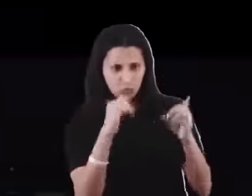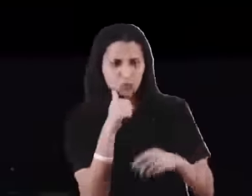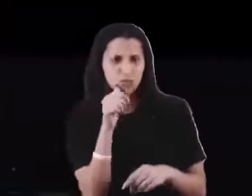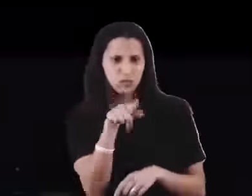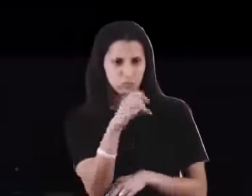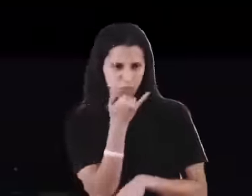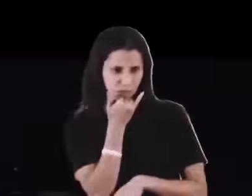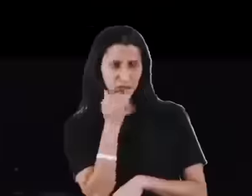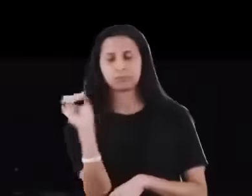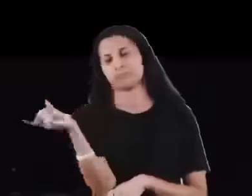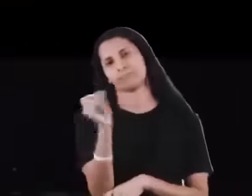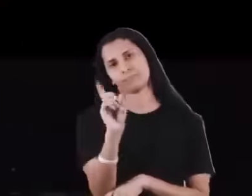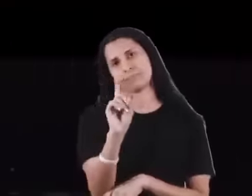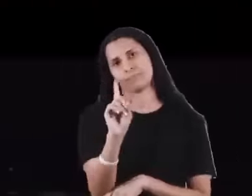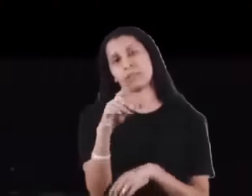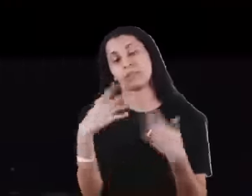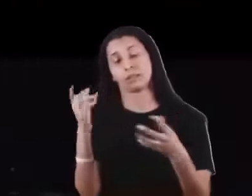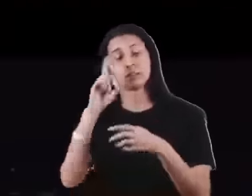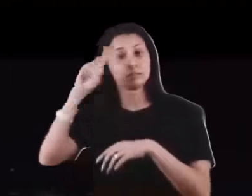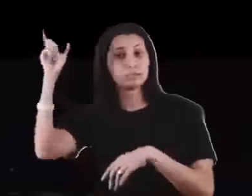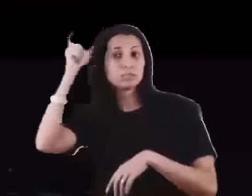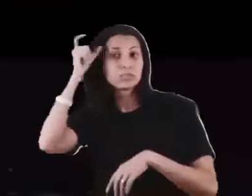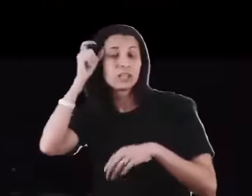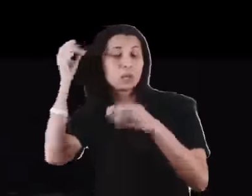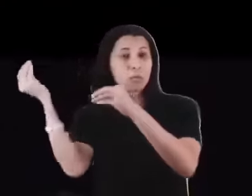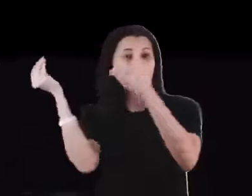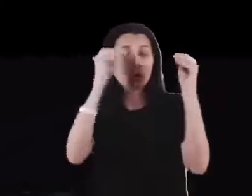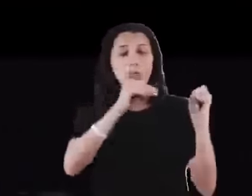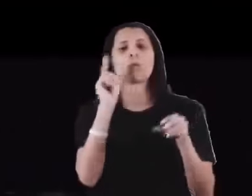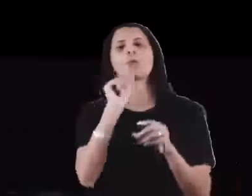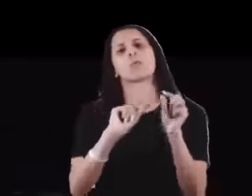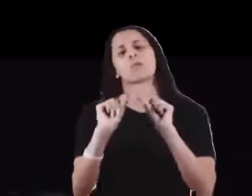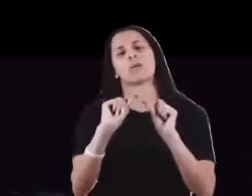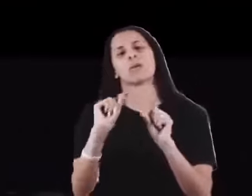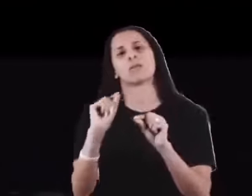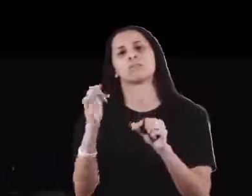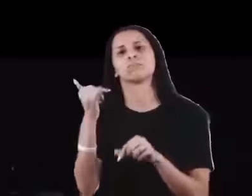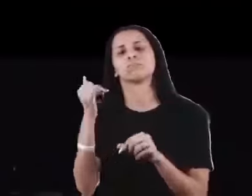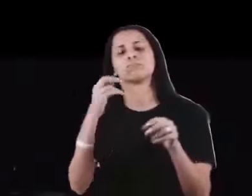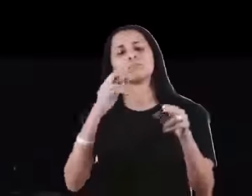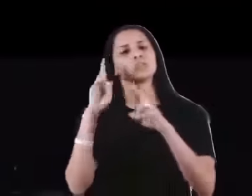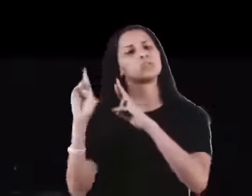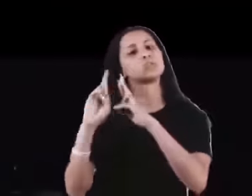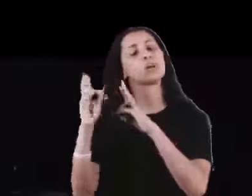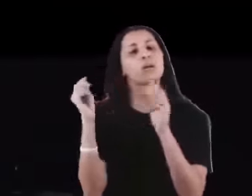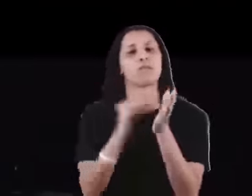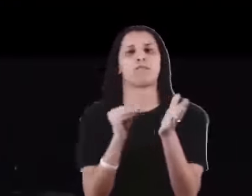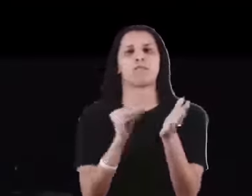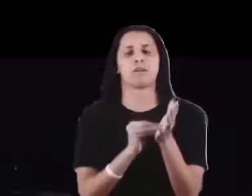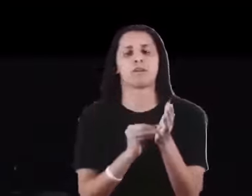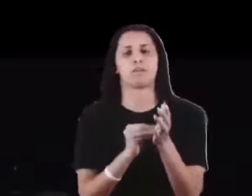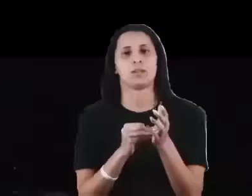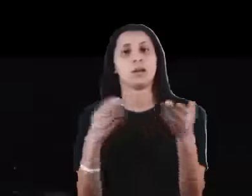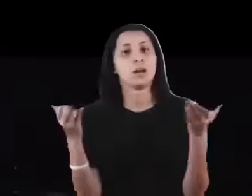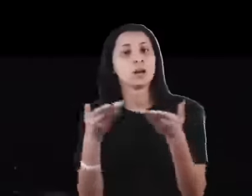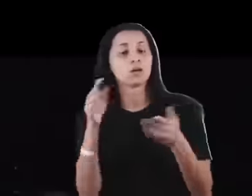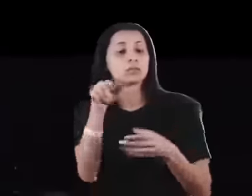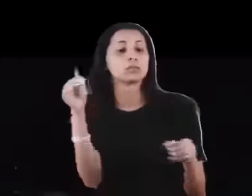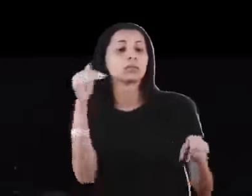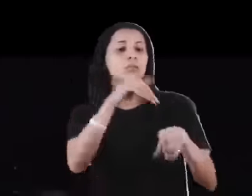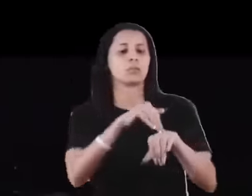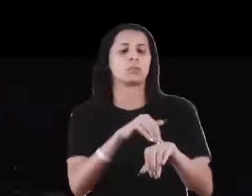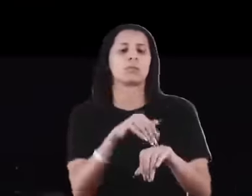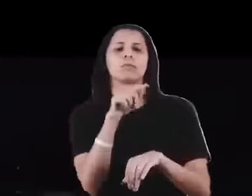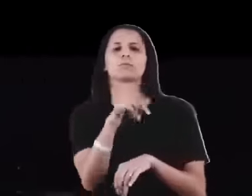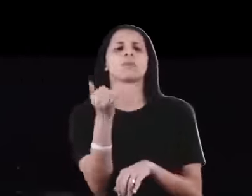é o diabo bota a falta de Esperança na cabeça da gente uma bota a culpa também se a senhora merece ser culpado você não vai perdoar não tem aquele bicho é esse